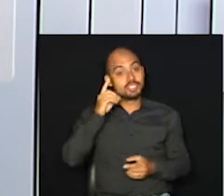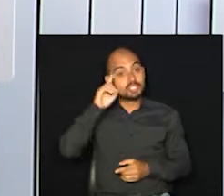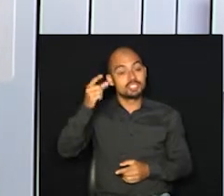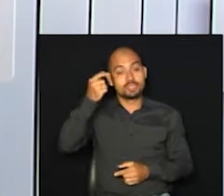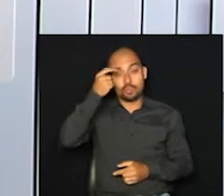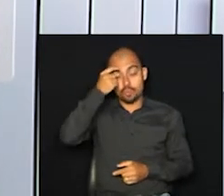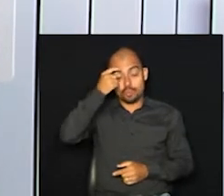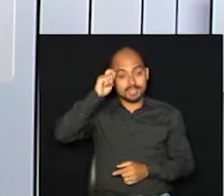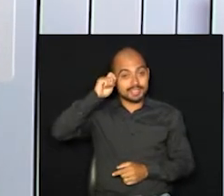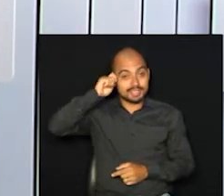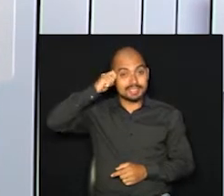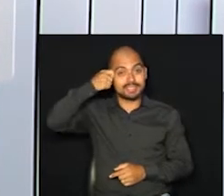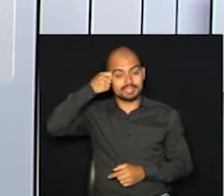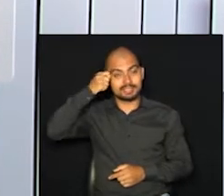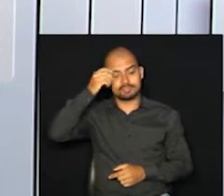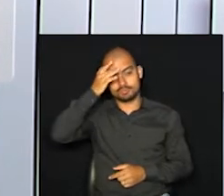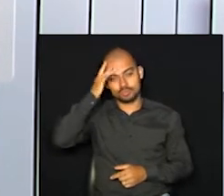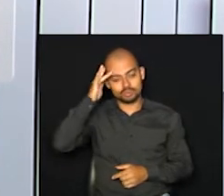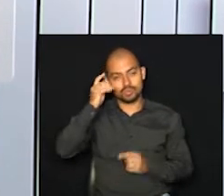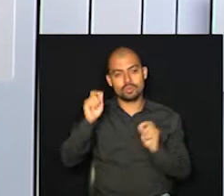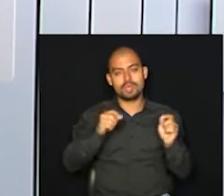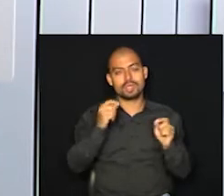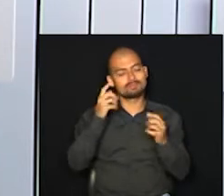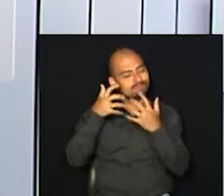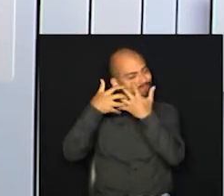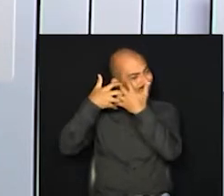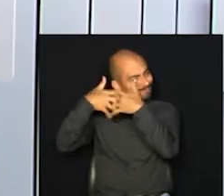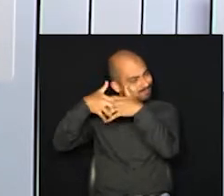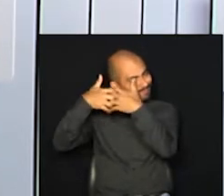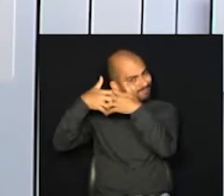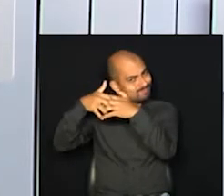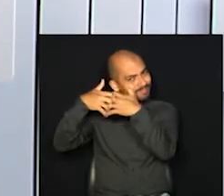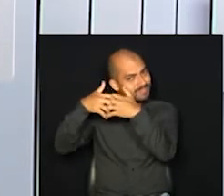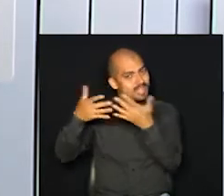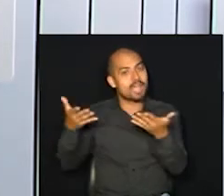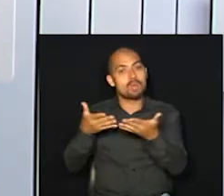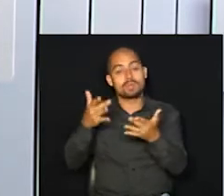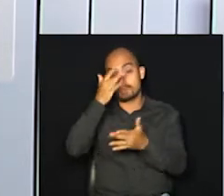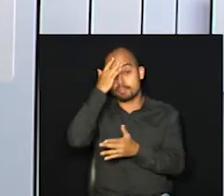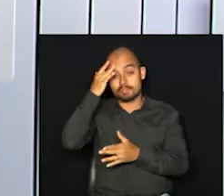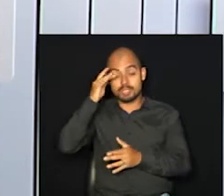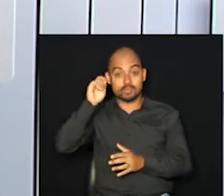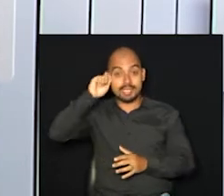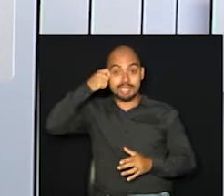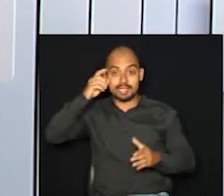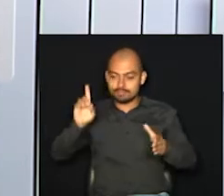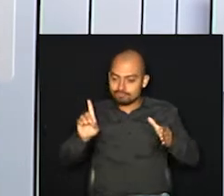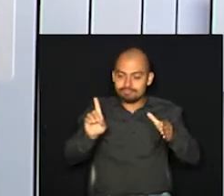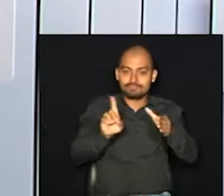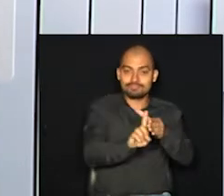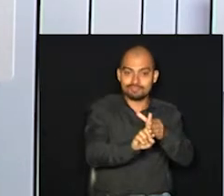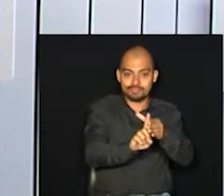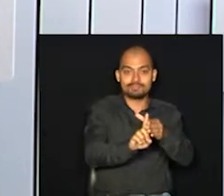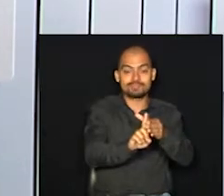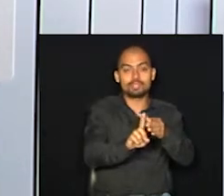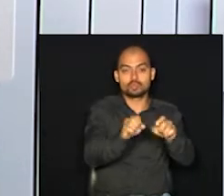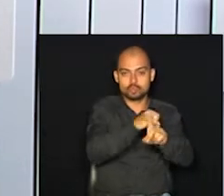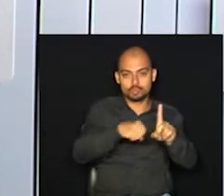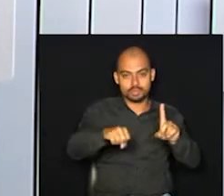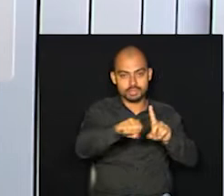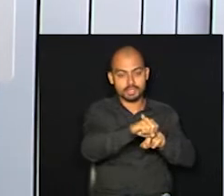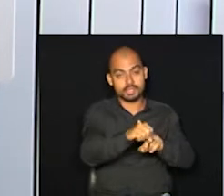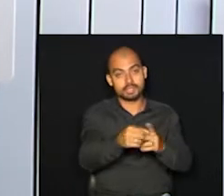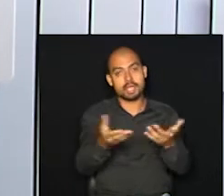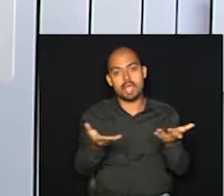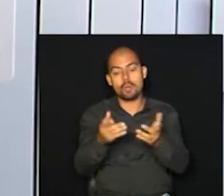Negra. Data para fazermos uma reflexão sobre a inserção do negro na sociedade brasileira e, por isso, teremos